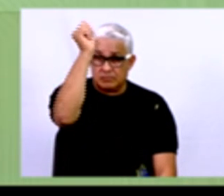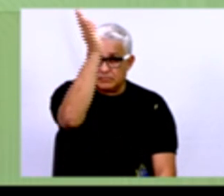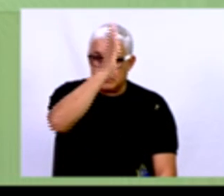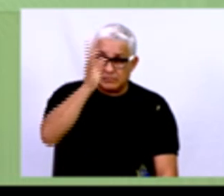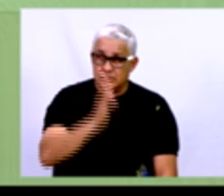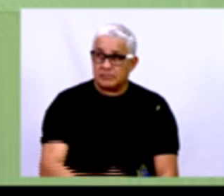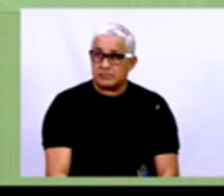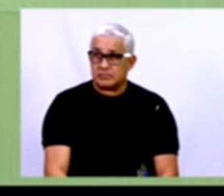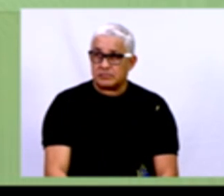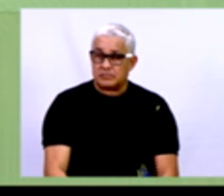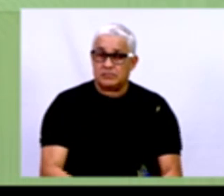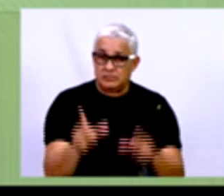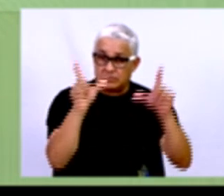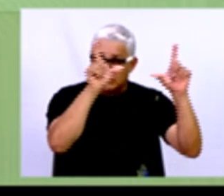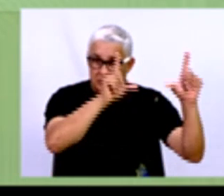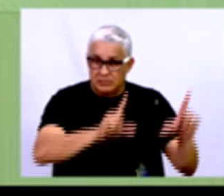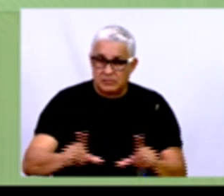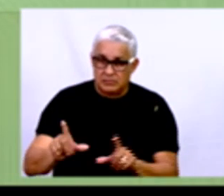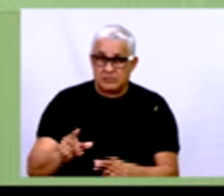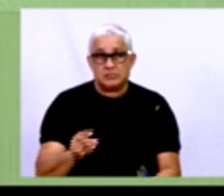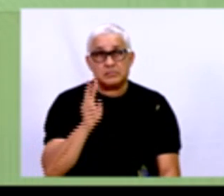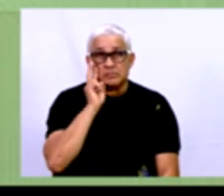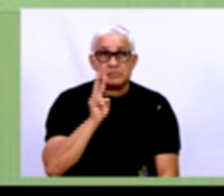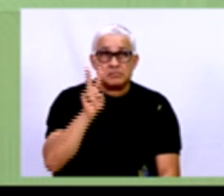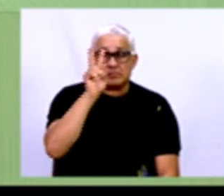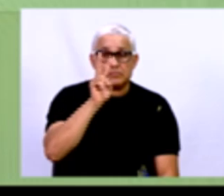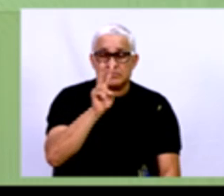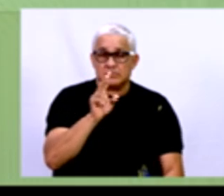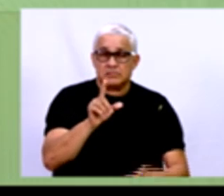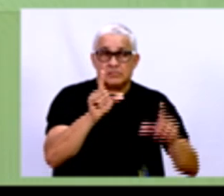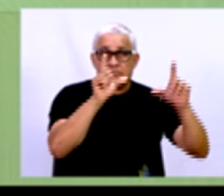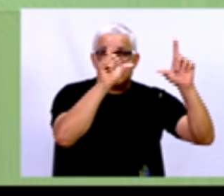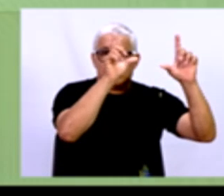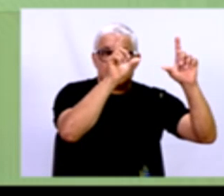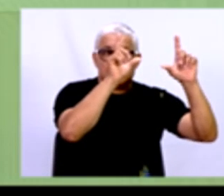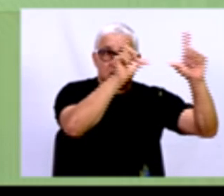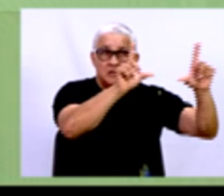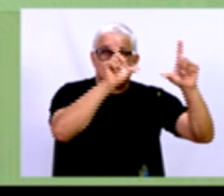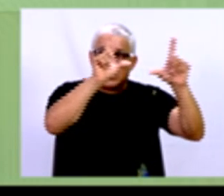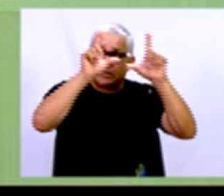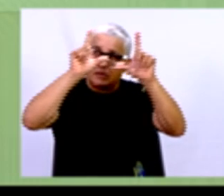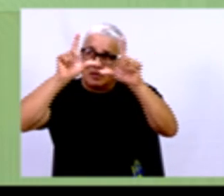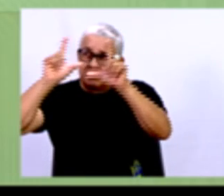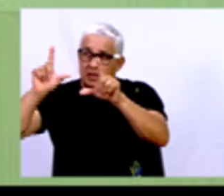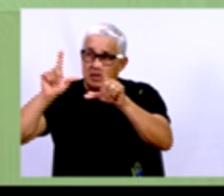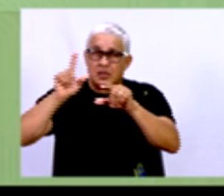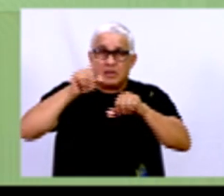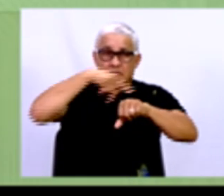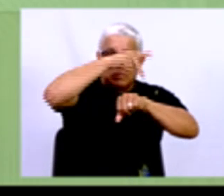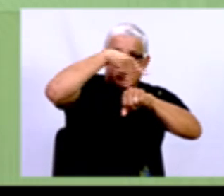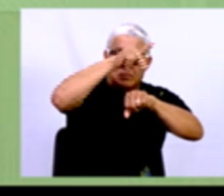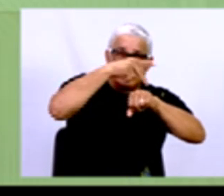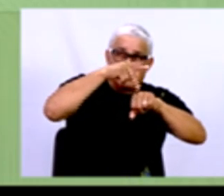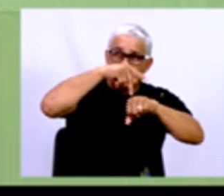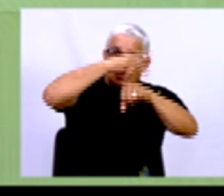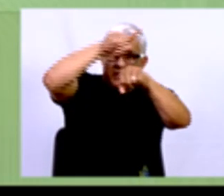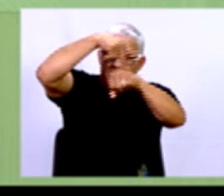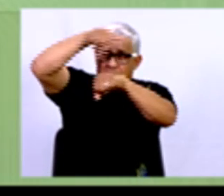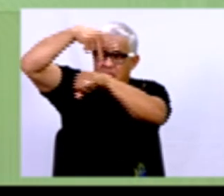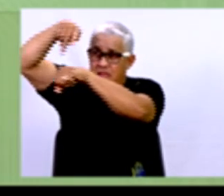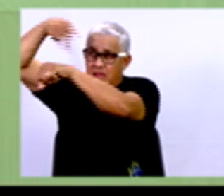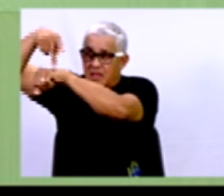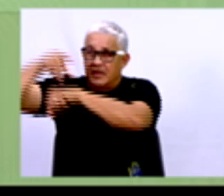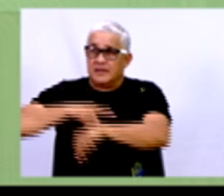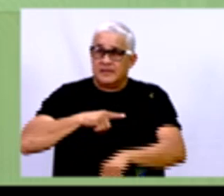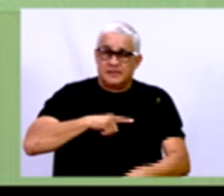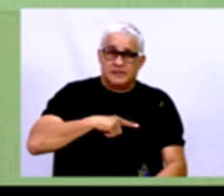outro slide. Olha só como está dividida ou como está localizada a língua portuguesa na Terra. Aqui